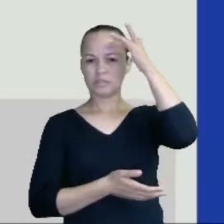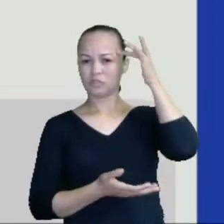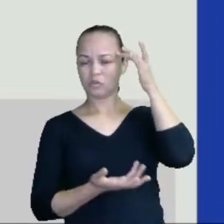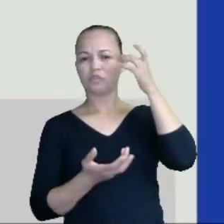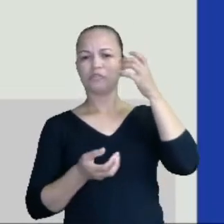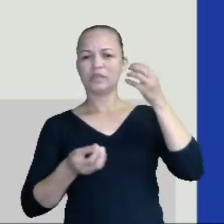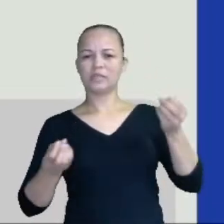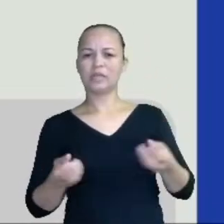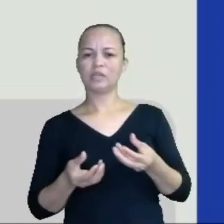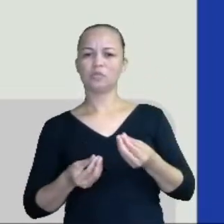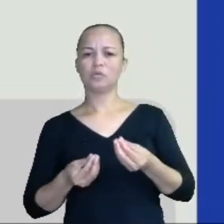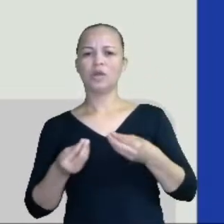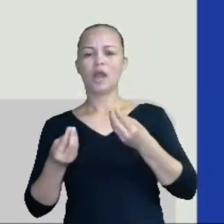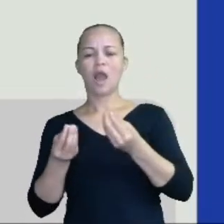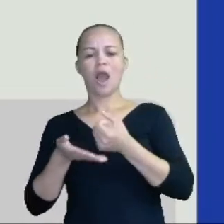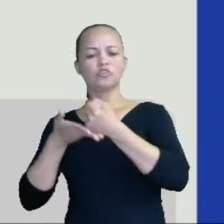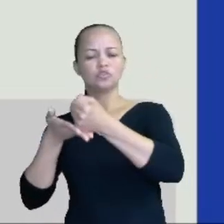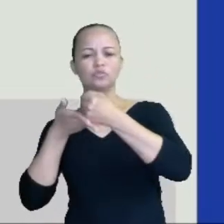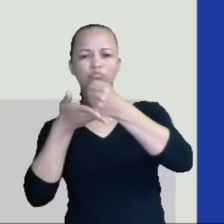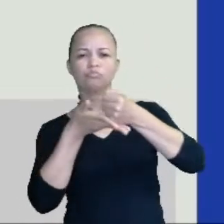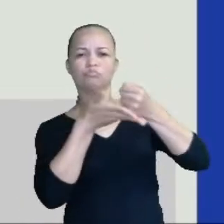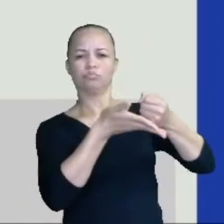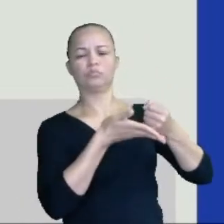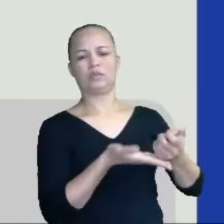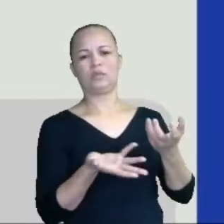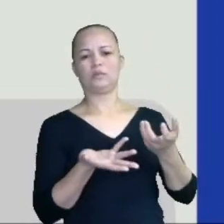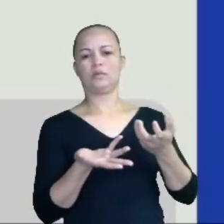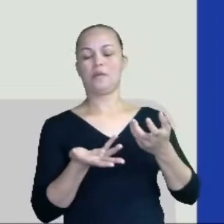fazendo doações. Mais uma vez, para eu